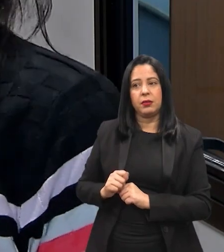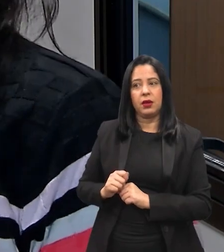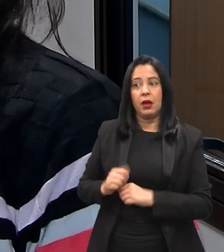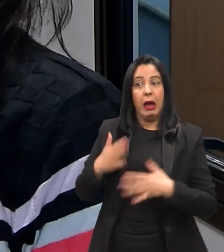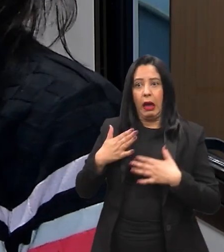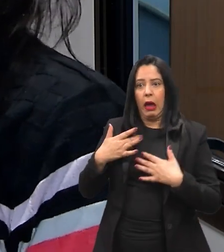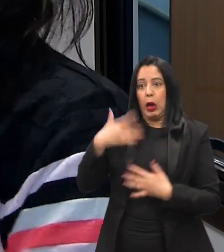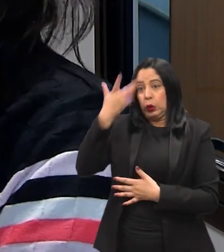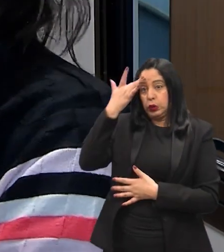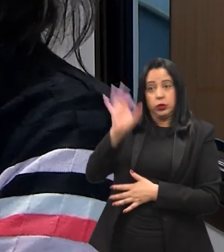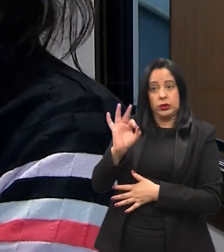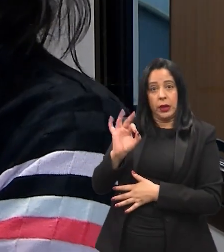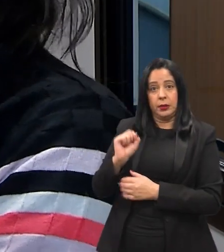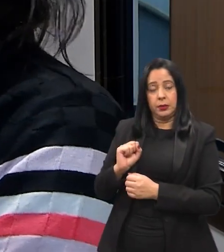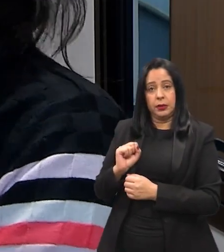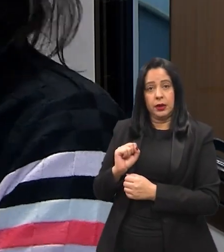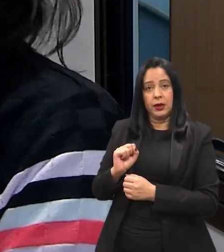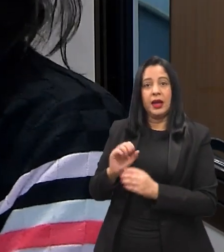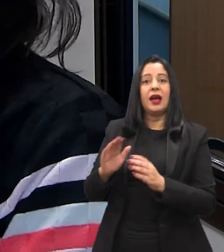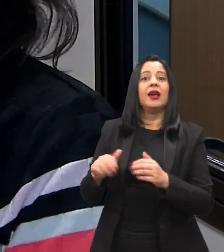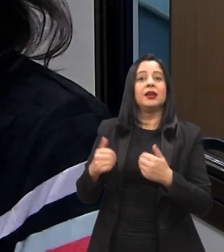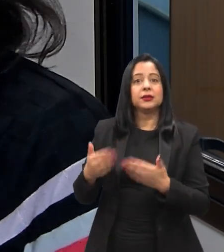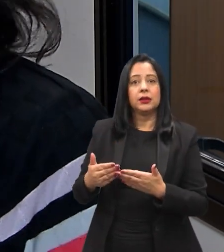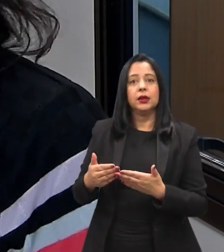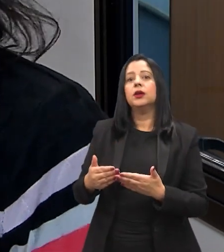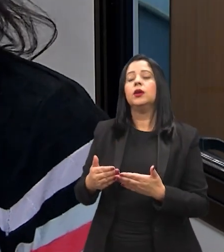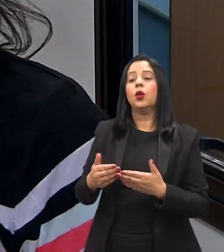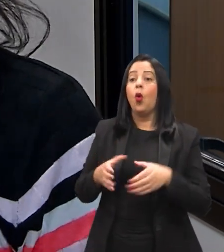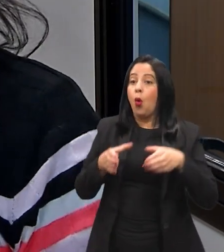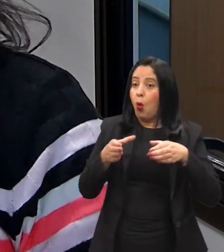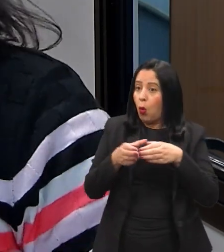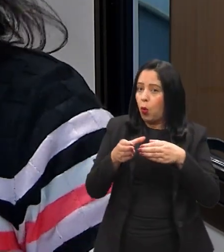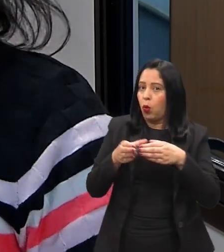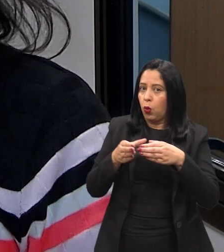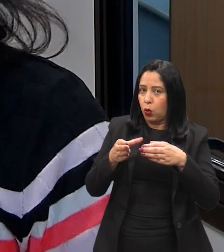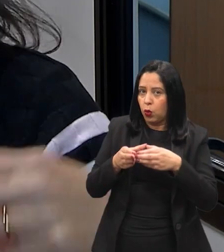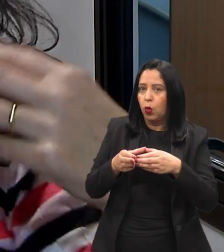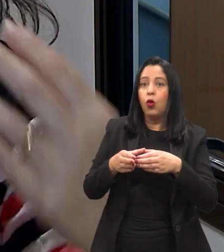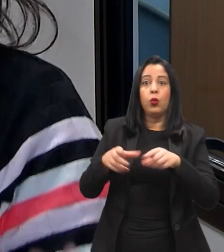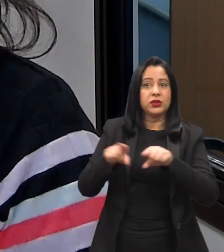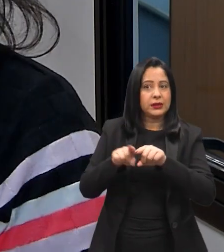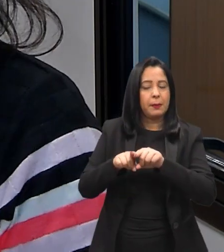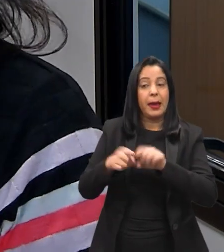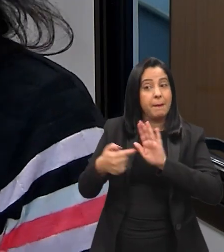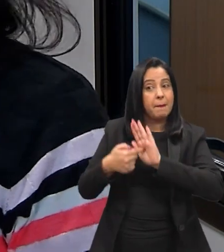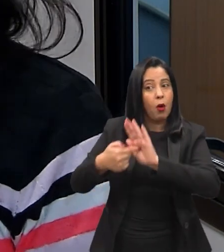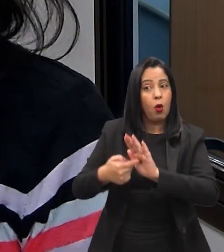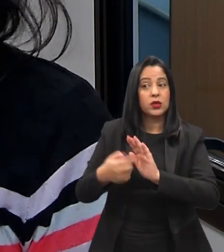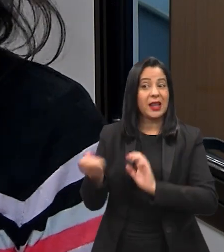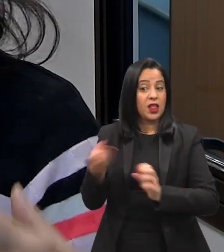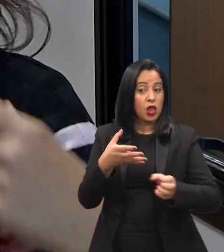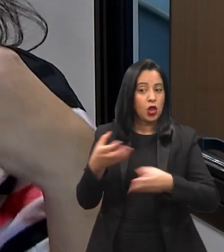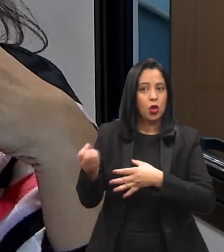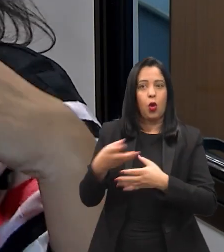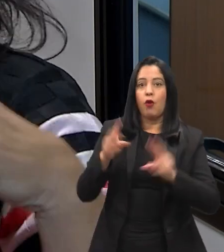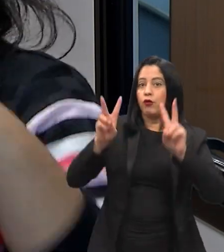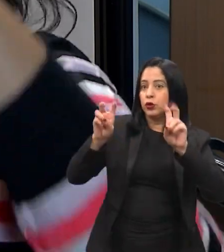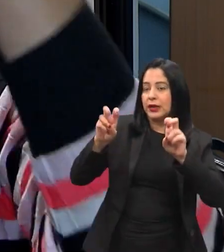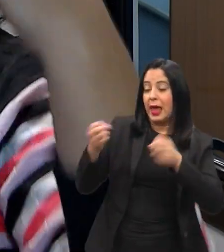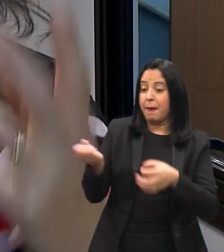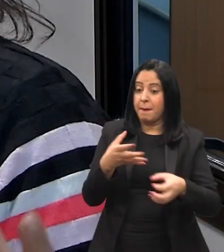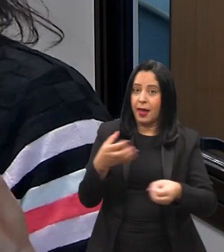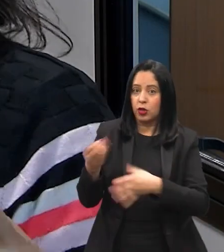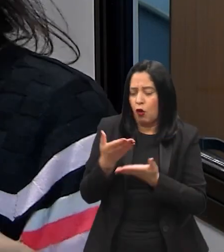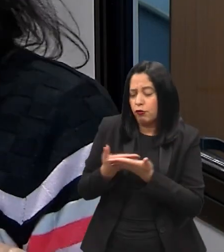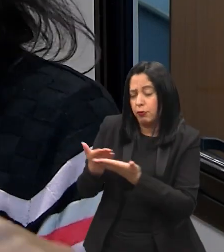porque era desconhecido, eu não conhecia sobre o assunto que ela ia tratar. Então, a frente também traz isso, novos assuntos,